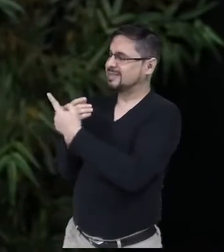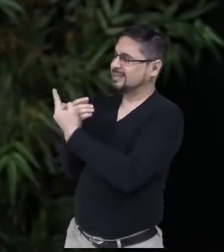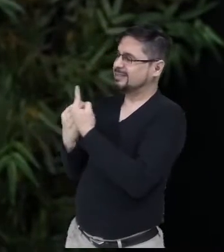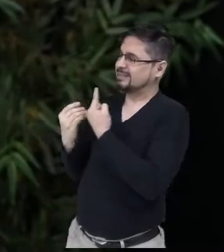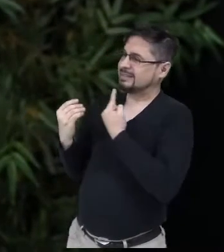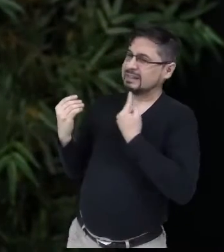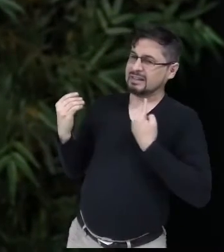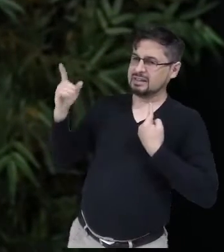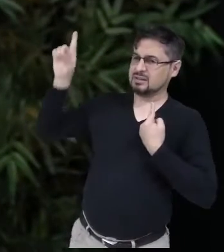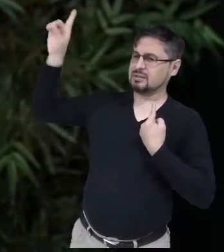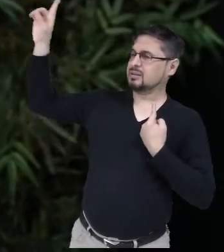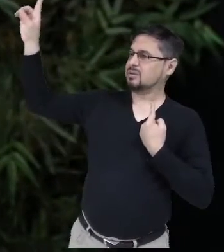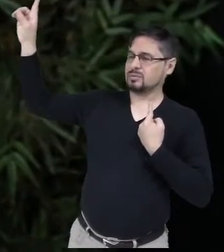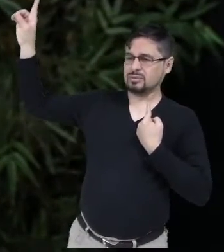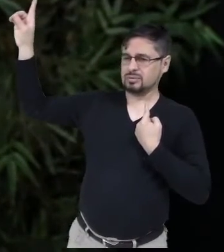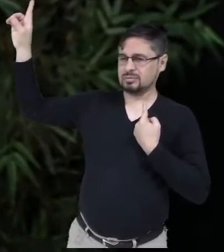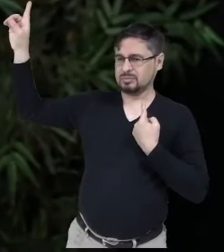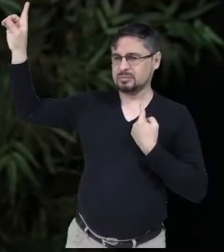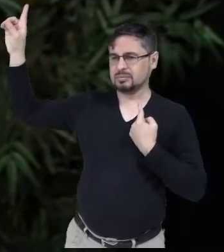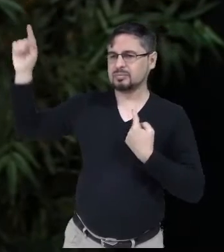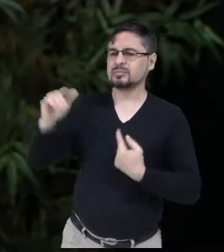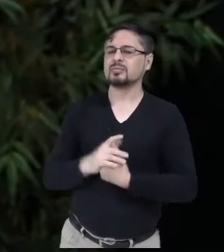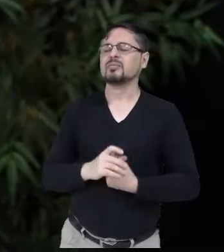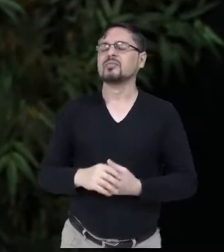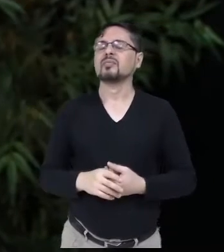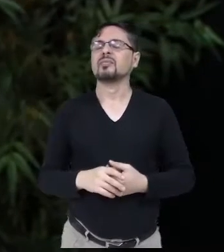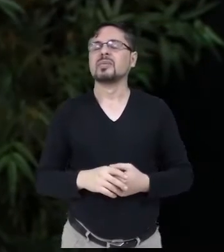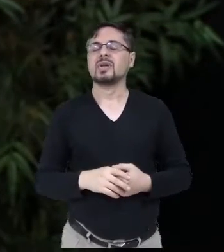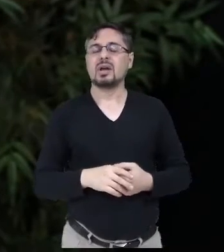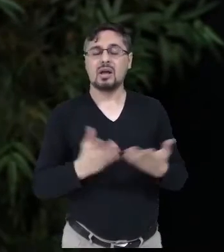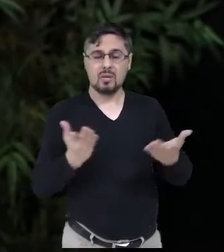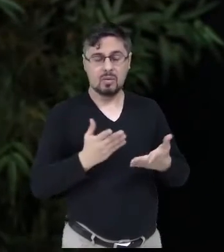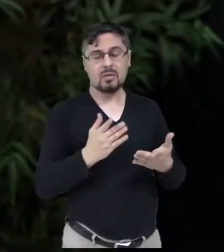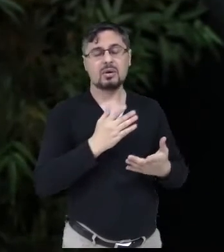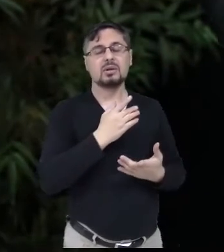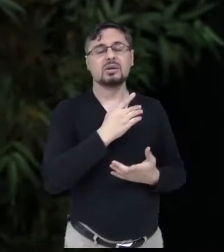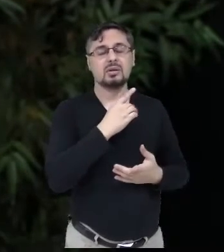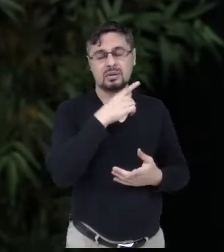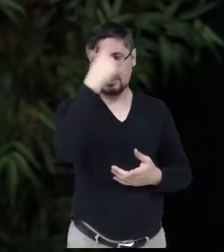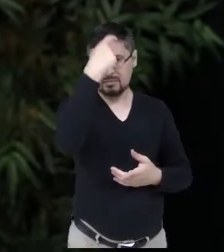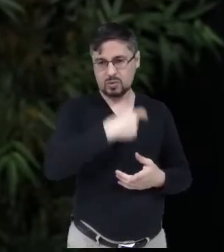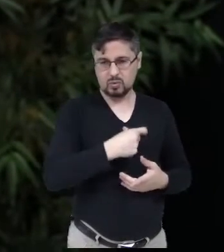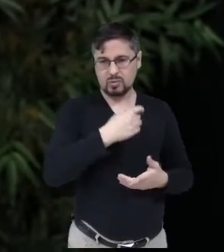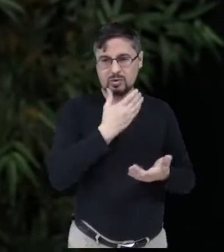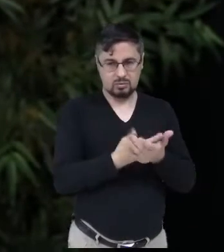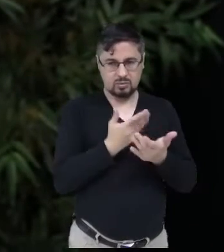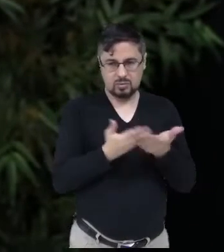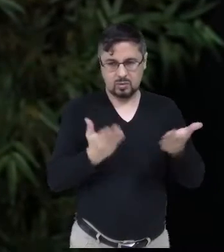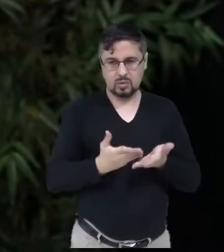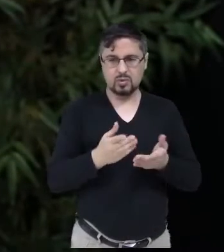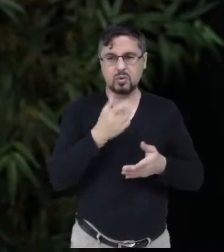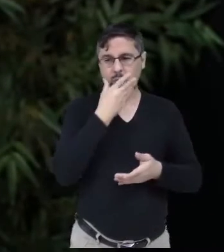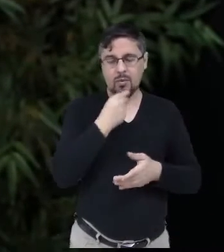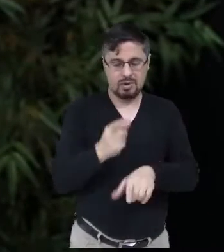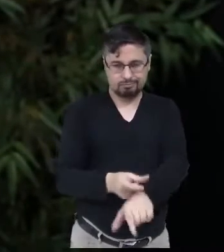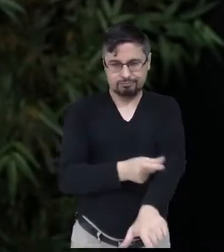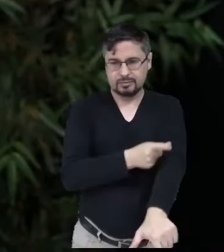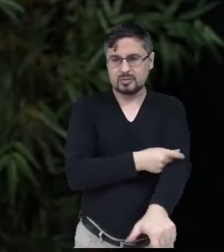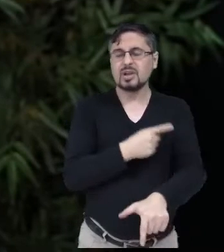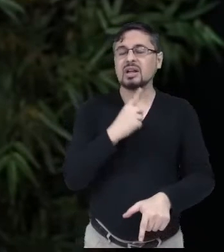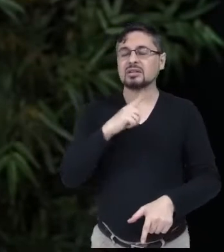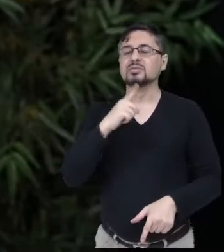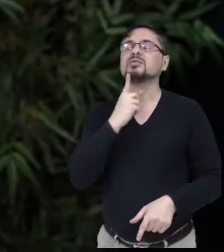leproso, agora do nosso foco, ele tem um desejo no seu coração. Há um desejo premente no coração